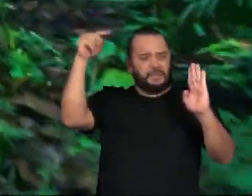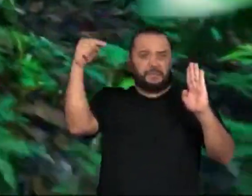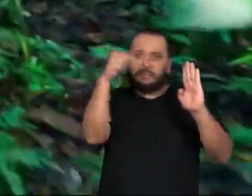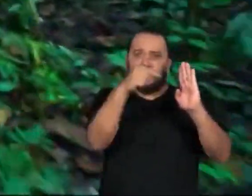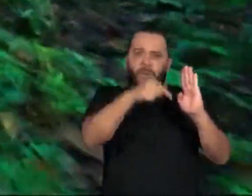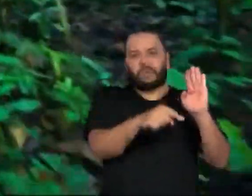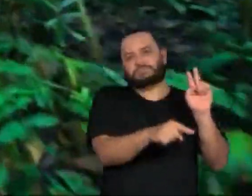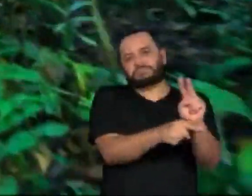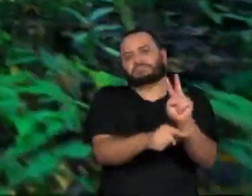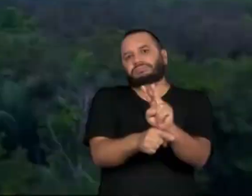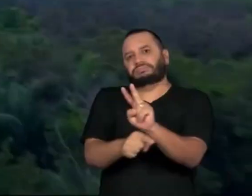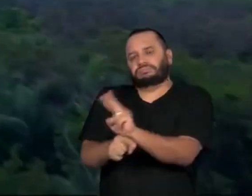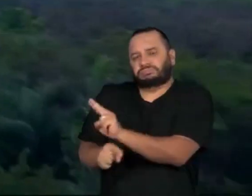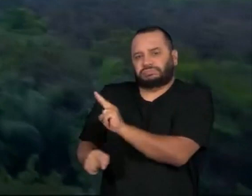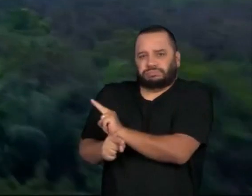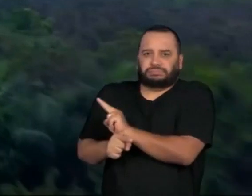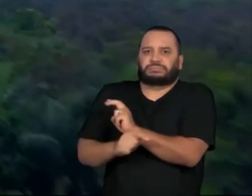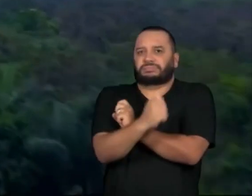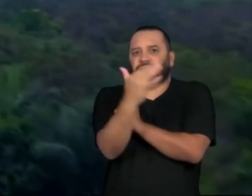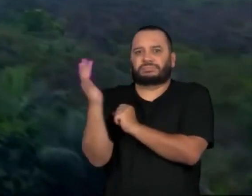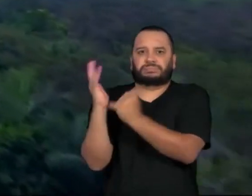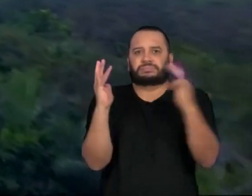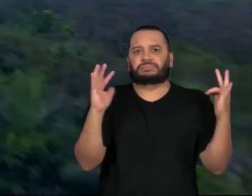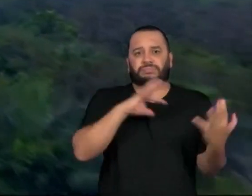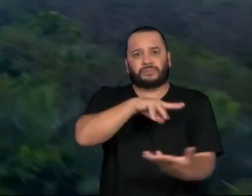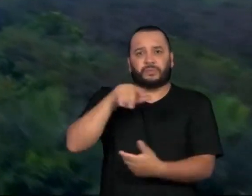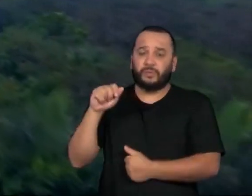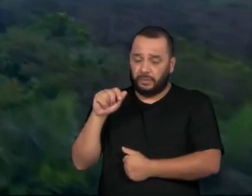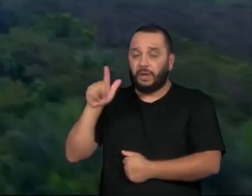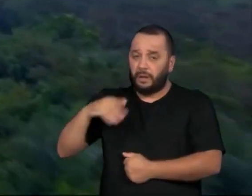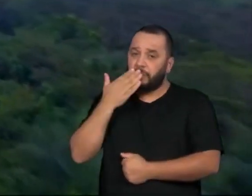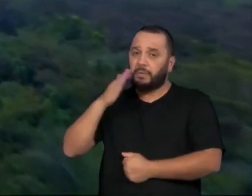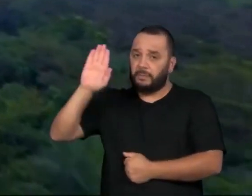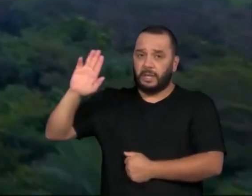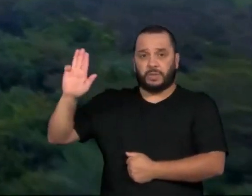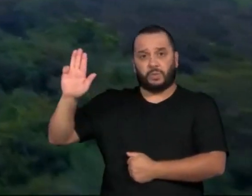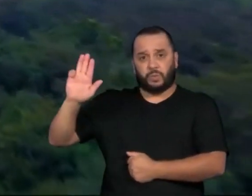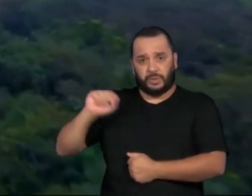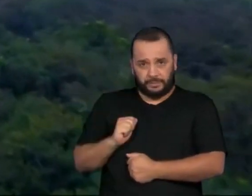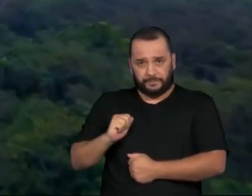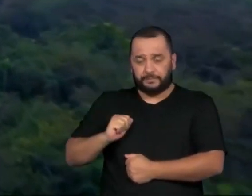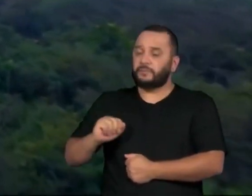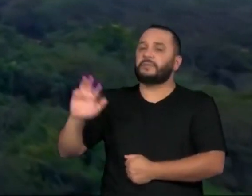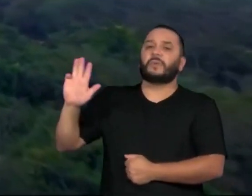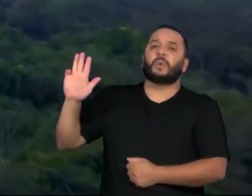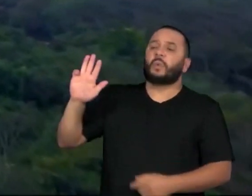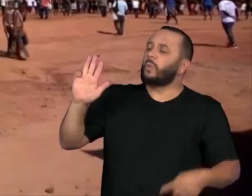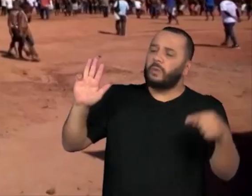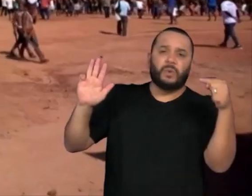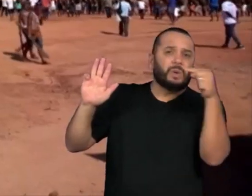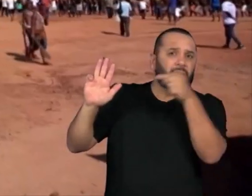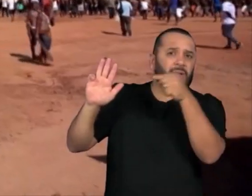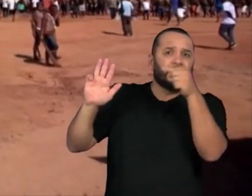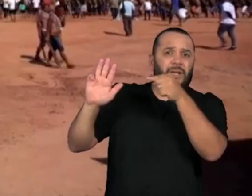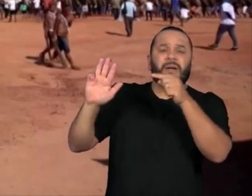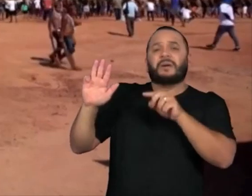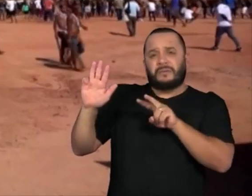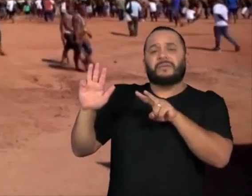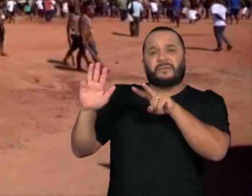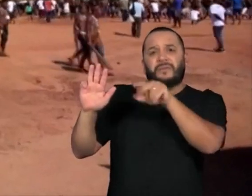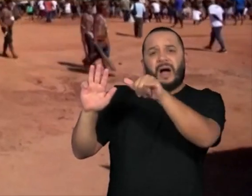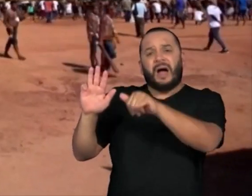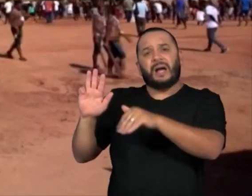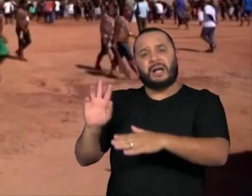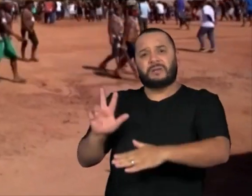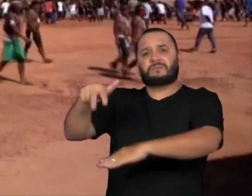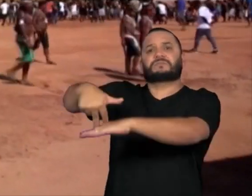ambiental mundial. É a promessa do novo presidente. Luiz Inácio Lula da Silva assume com um